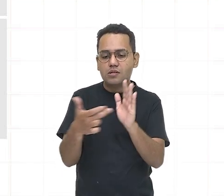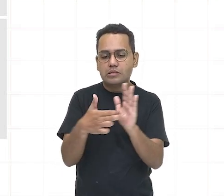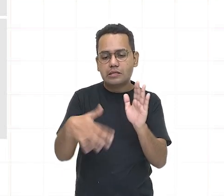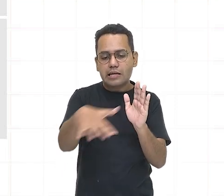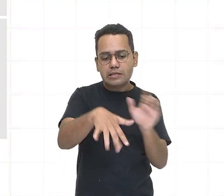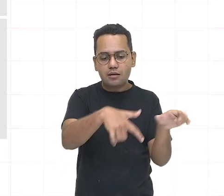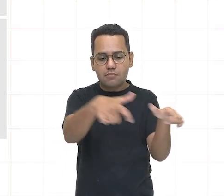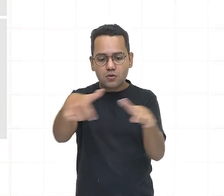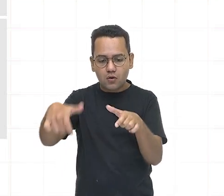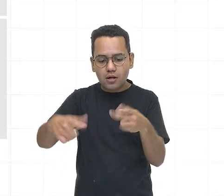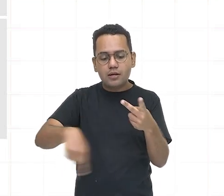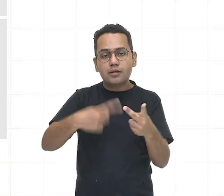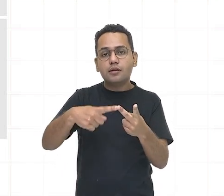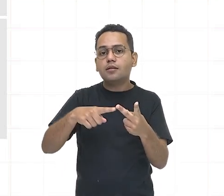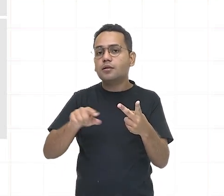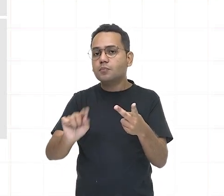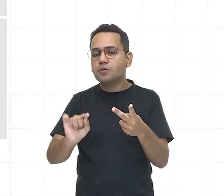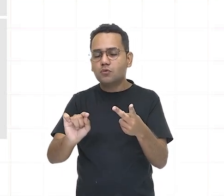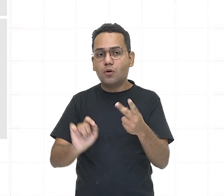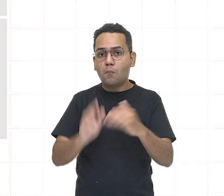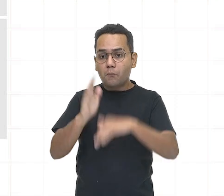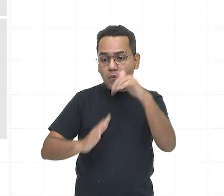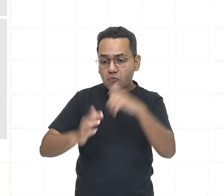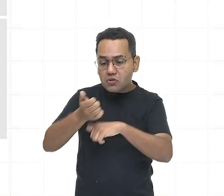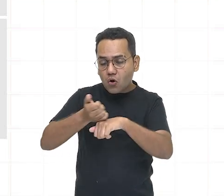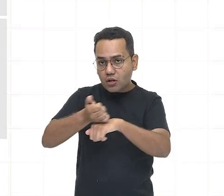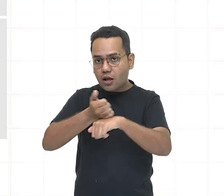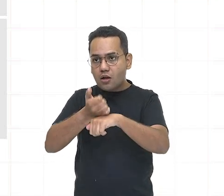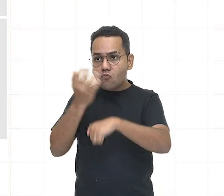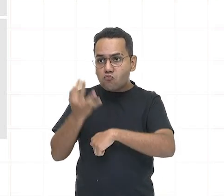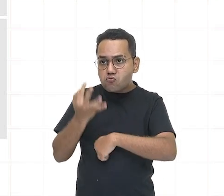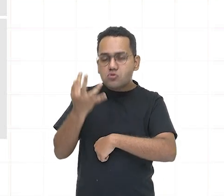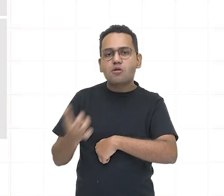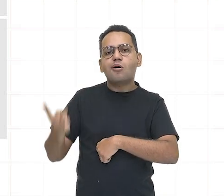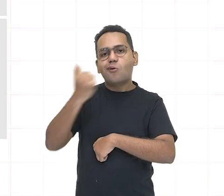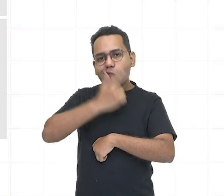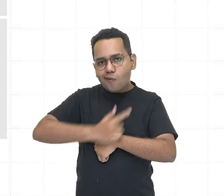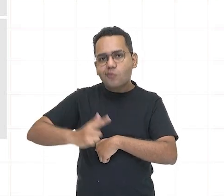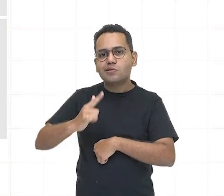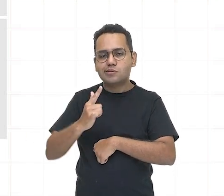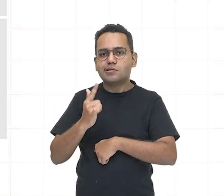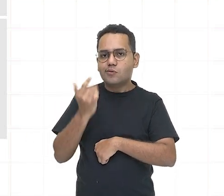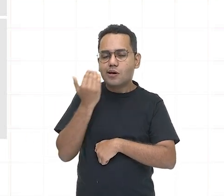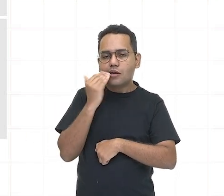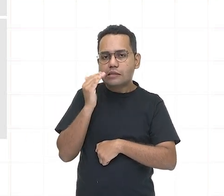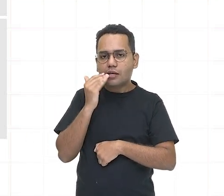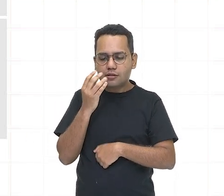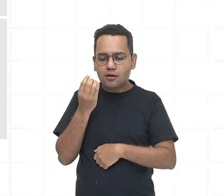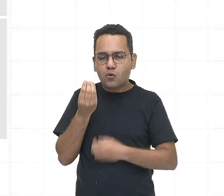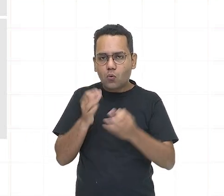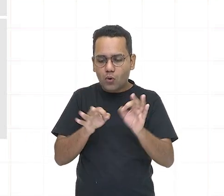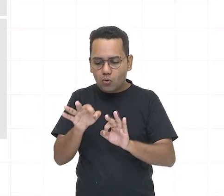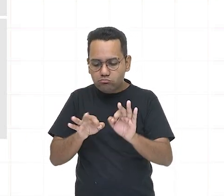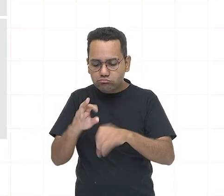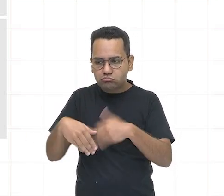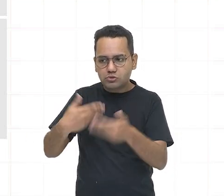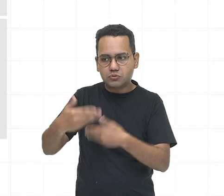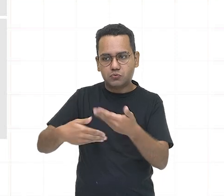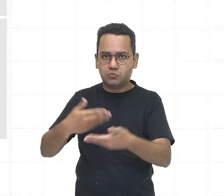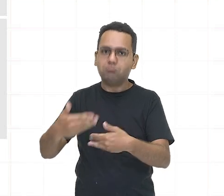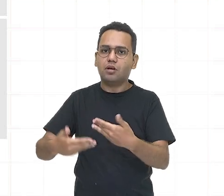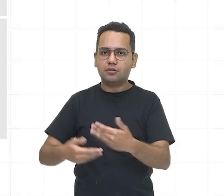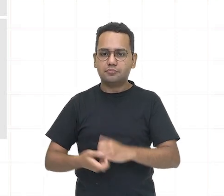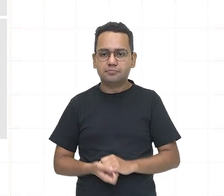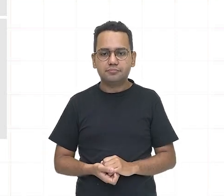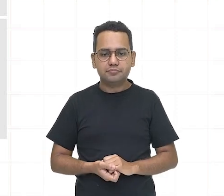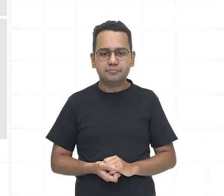preparando para esses futuros desafios que acabam surgindo nesse mundo que a gente vive aí de ser rápido, né?